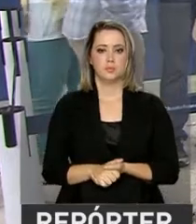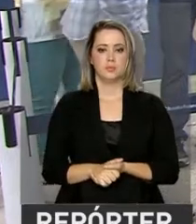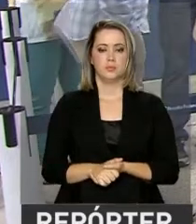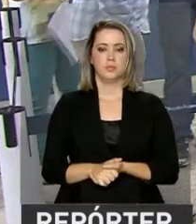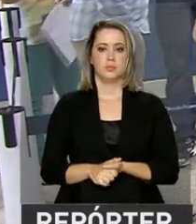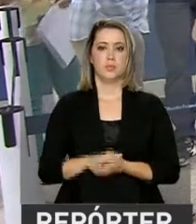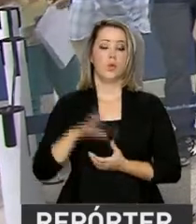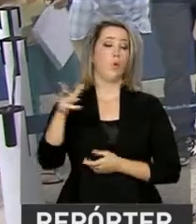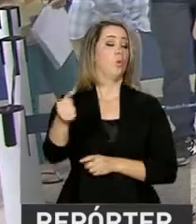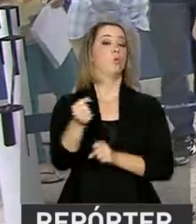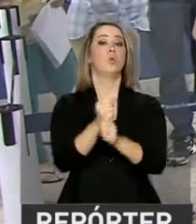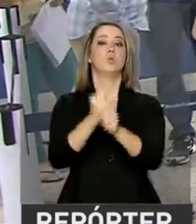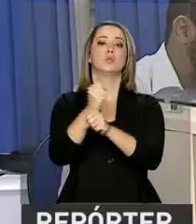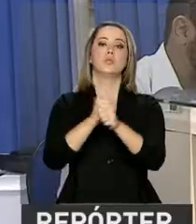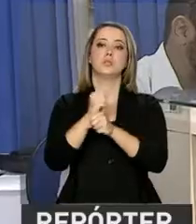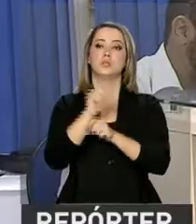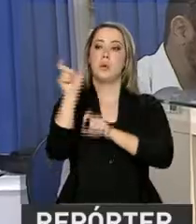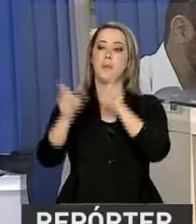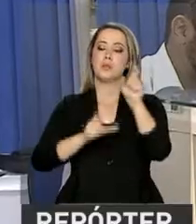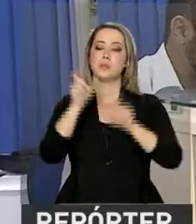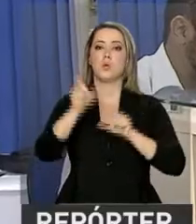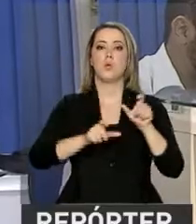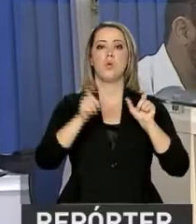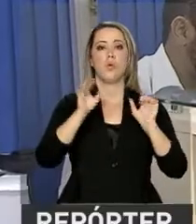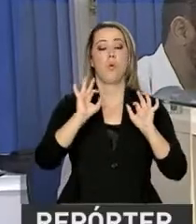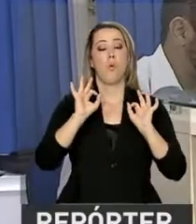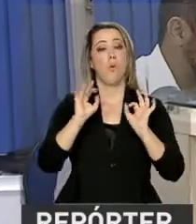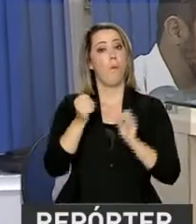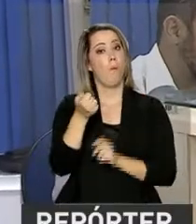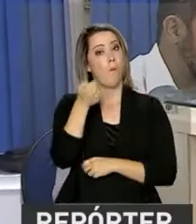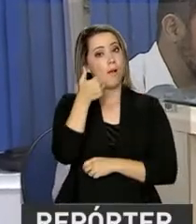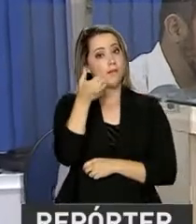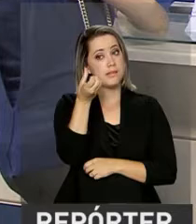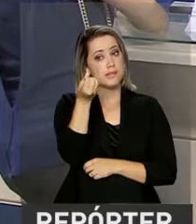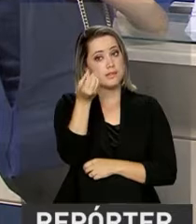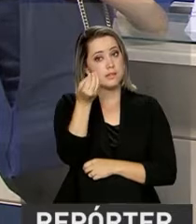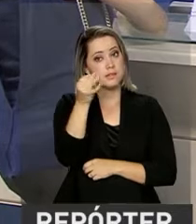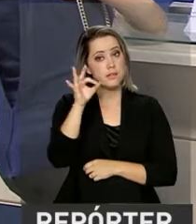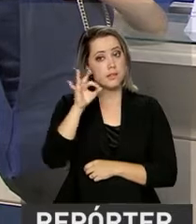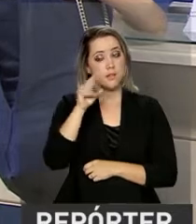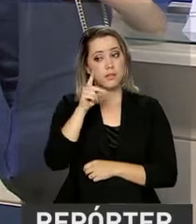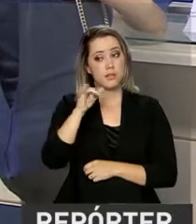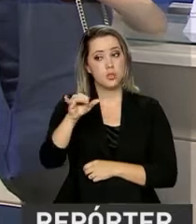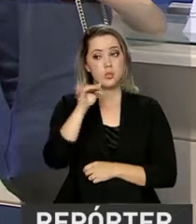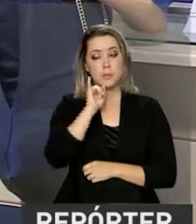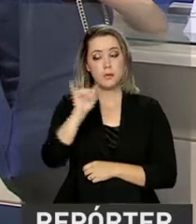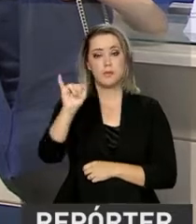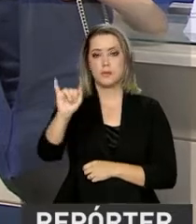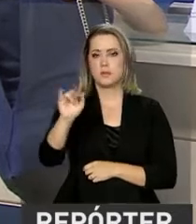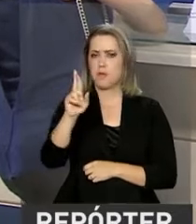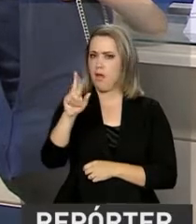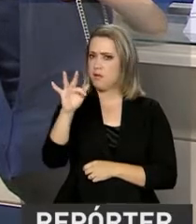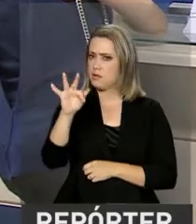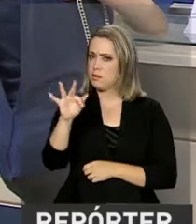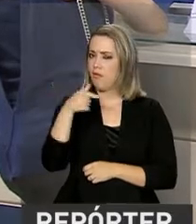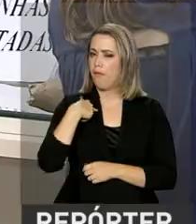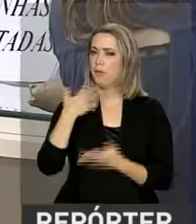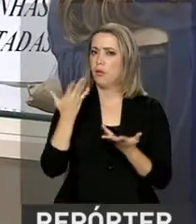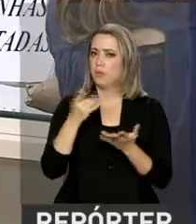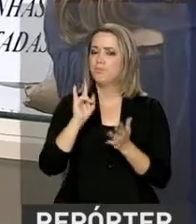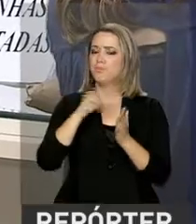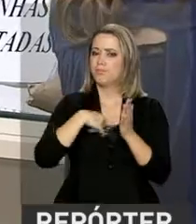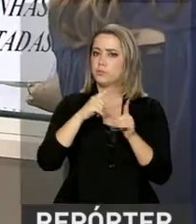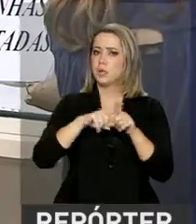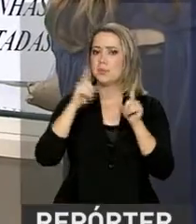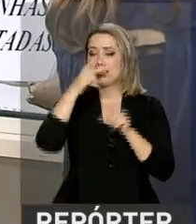todos os anos o brasileiro tem quase 60 dias para prestar contas com a receita federal mas mesmo assim muitos